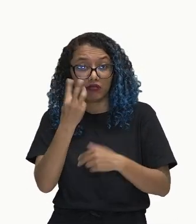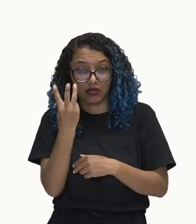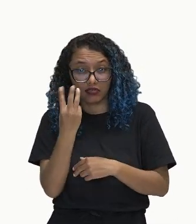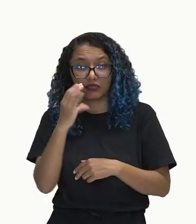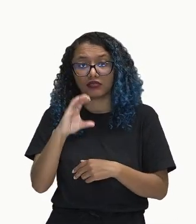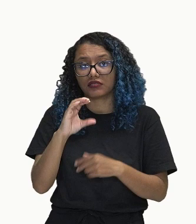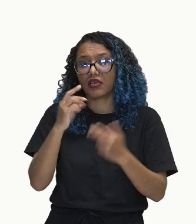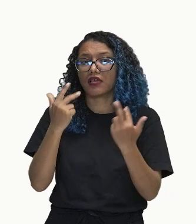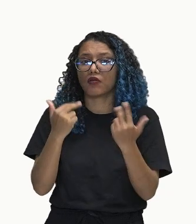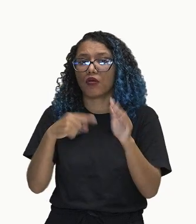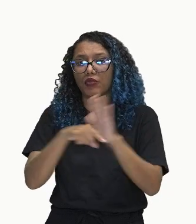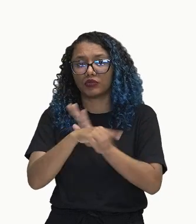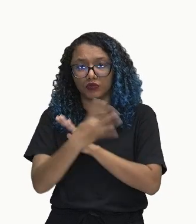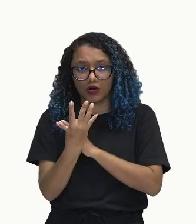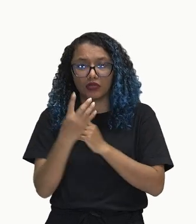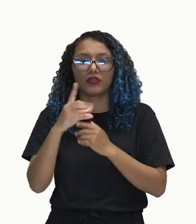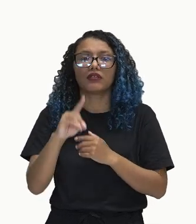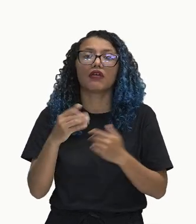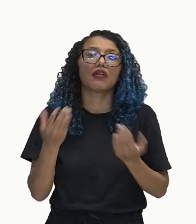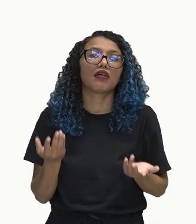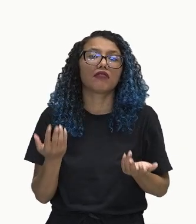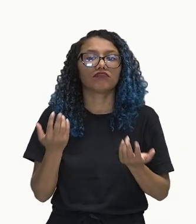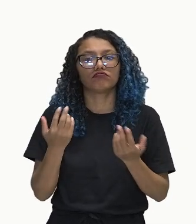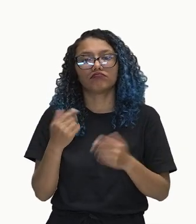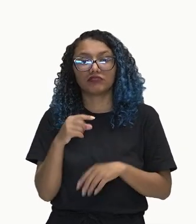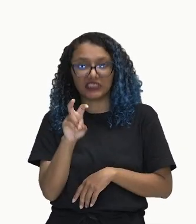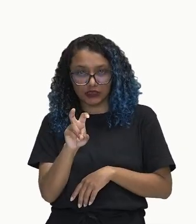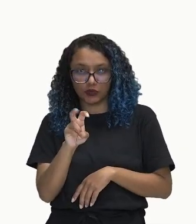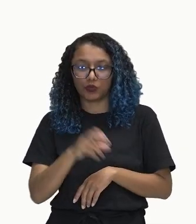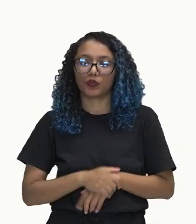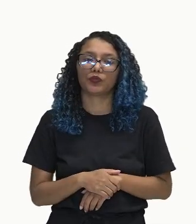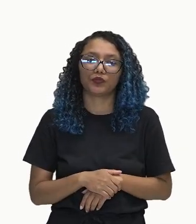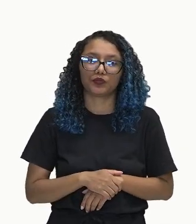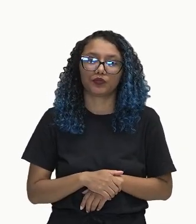menos 4 e de D é mais 5.